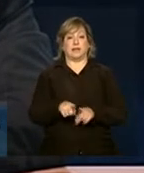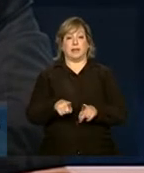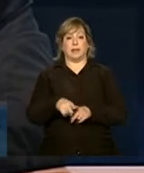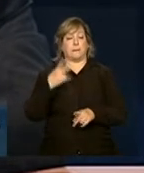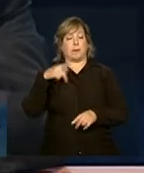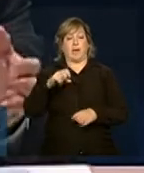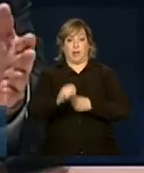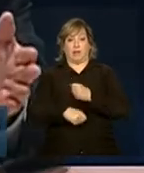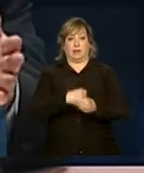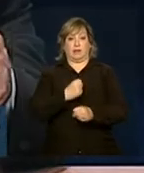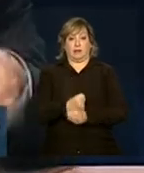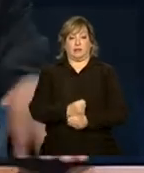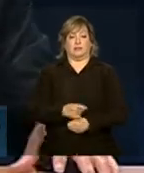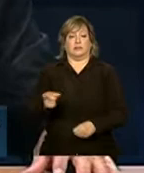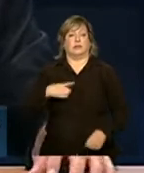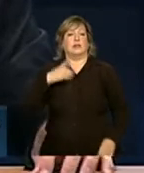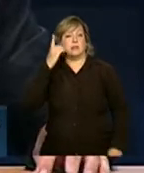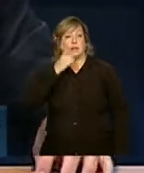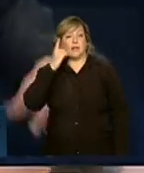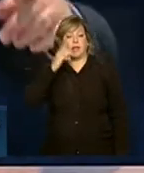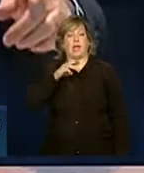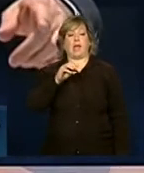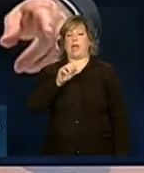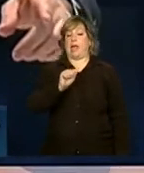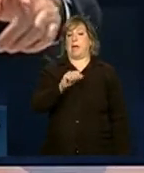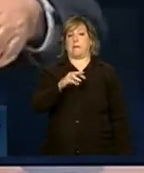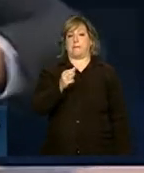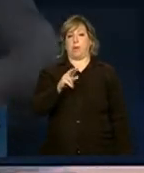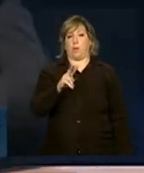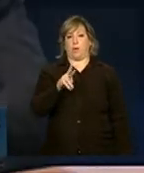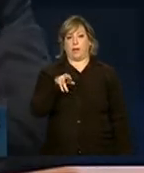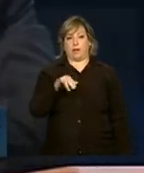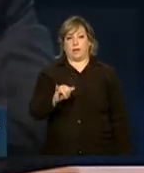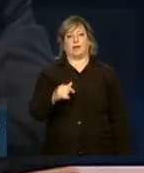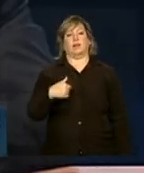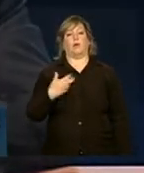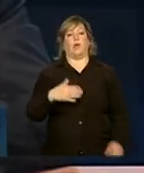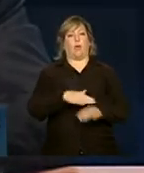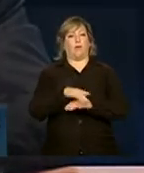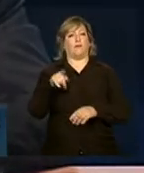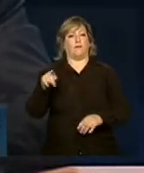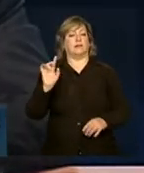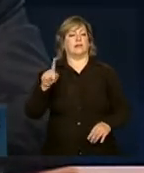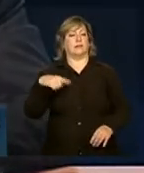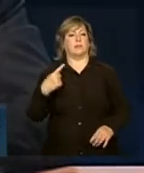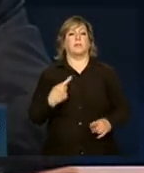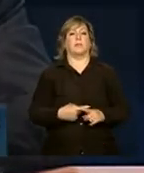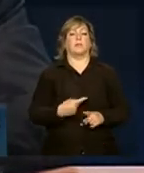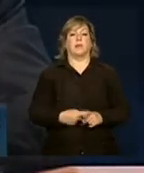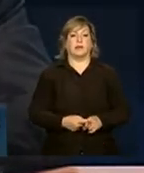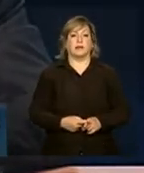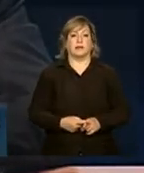ano uma coisa que o deputado Amauri veio vive cobrando por isso que eu falei que eu quero conversar com você quer